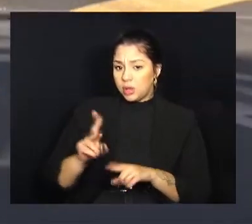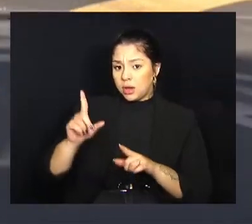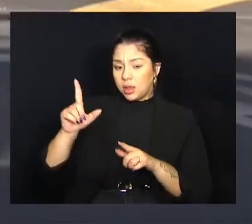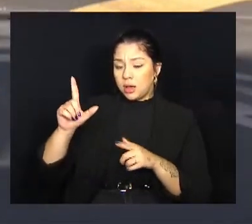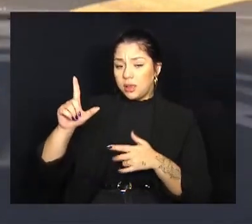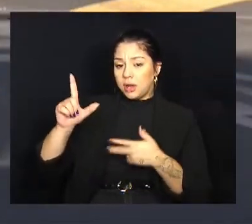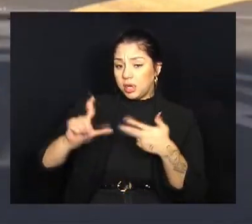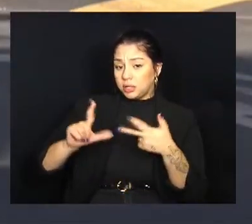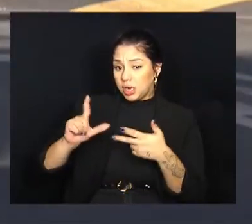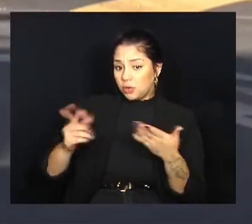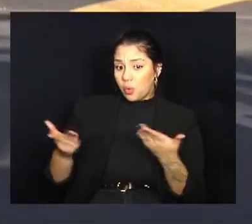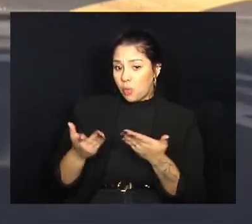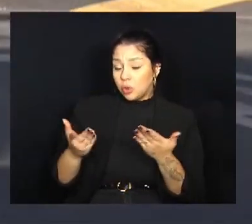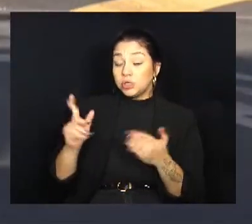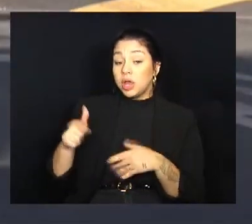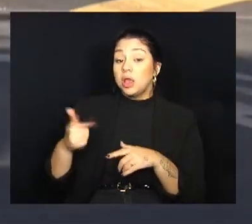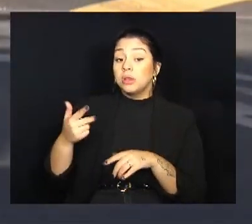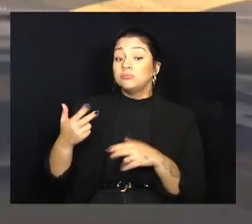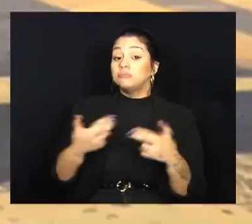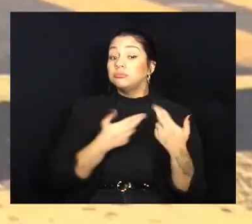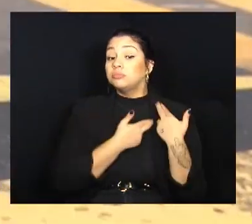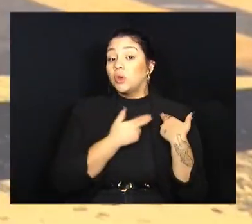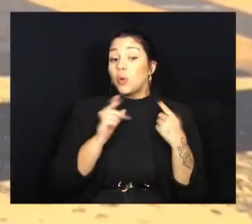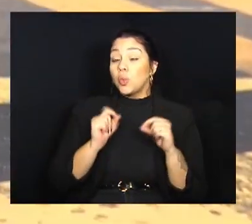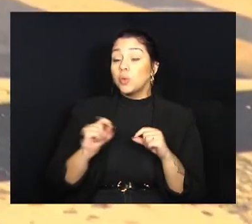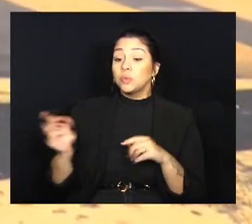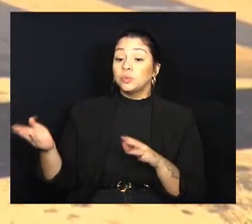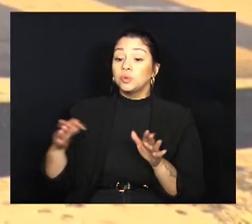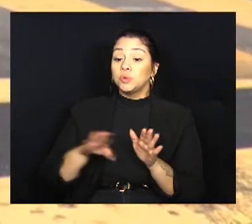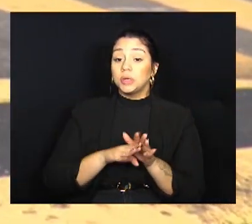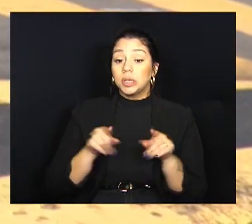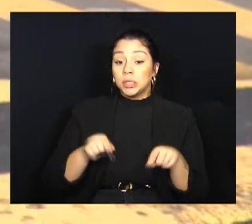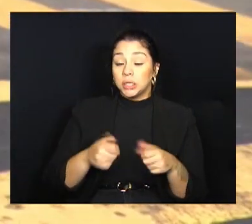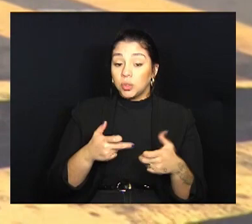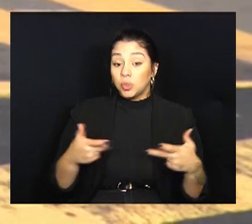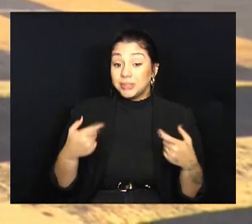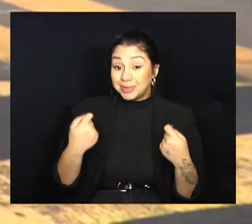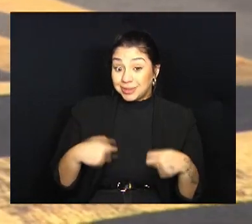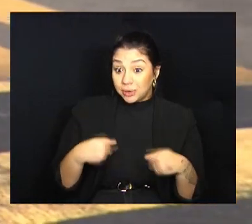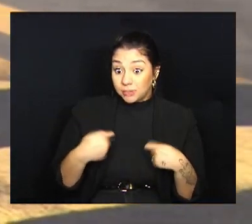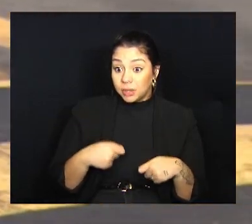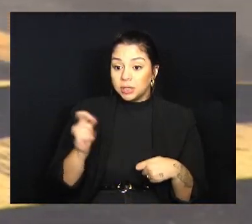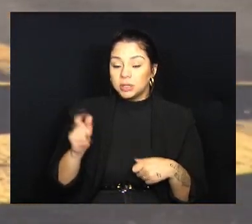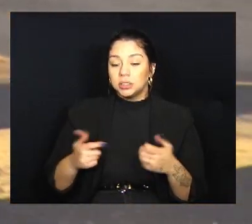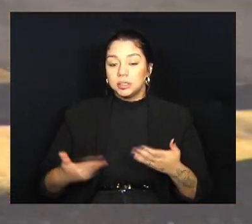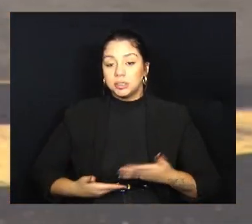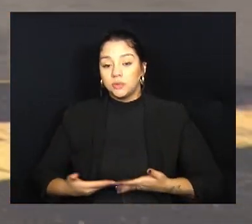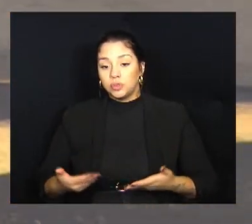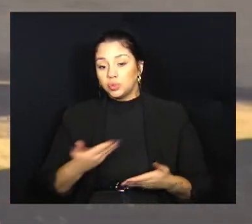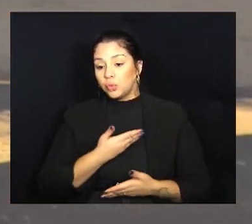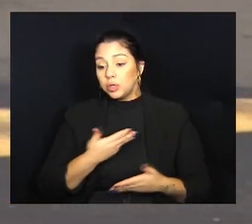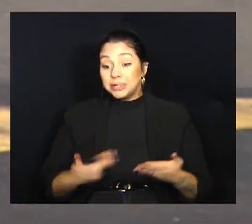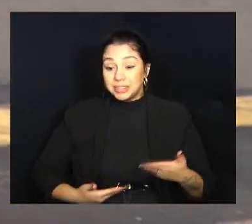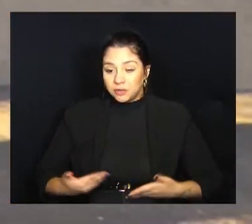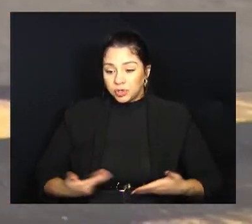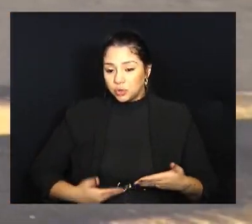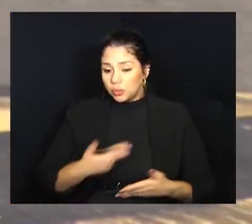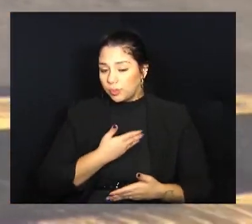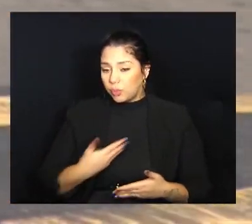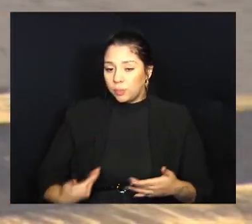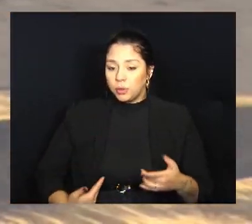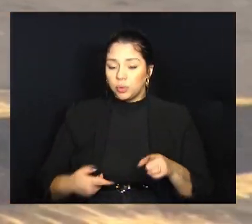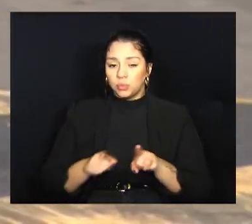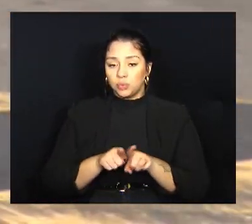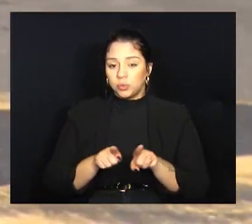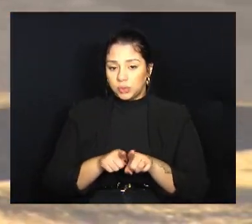o que é o nosso trabalho? É vir aqui, passar essas demandas, passar por serviços públicos, passar para o poder público também, que possa